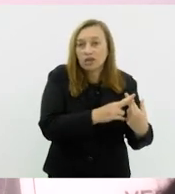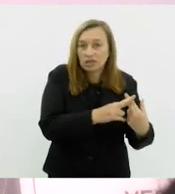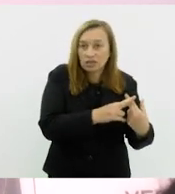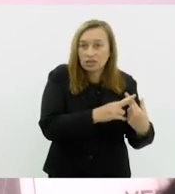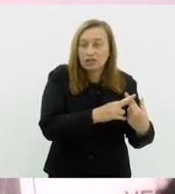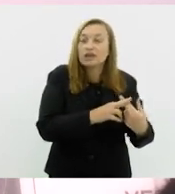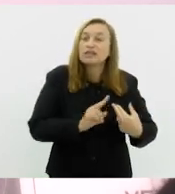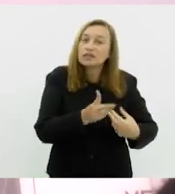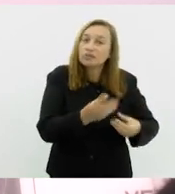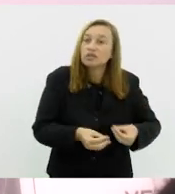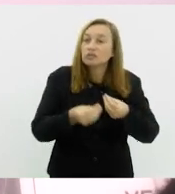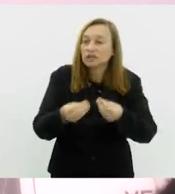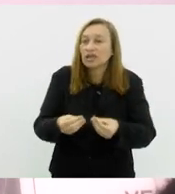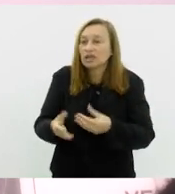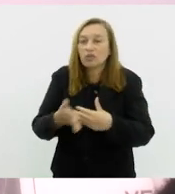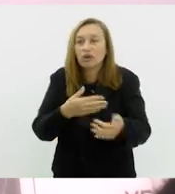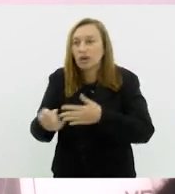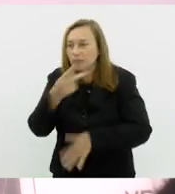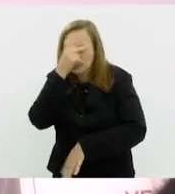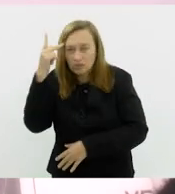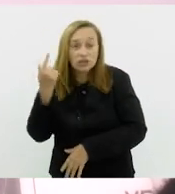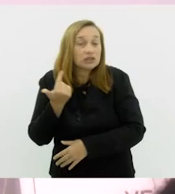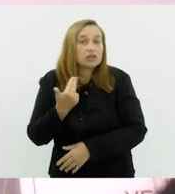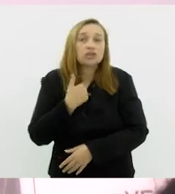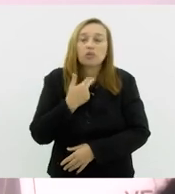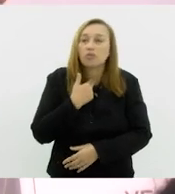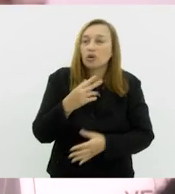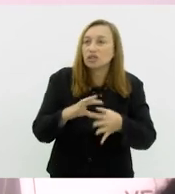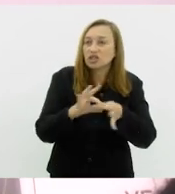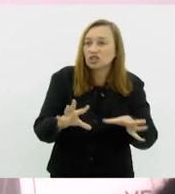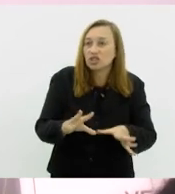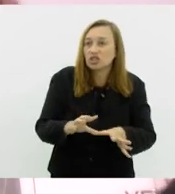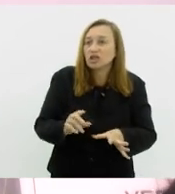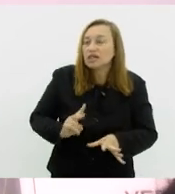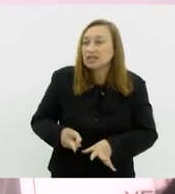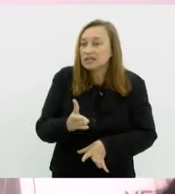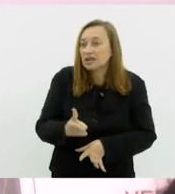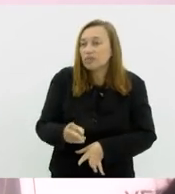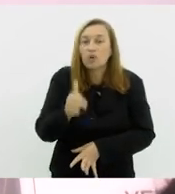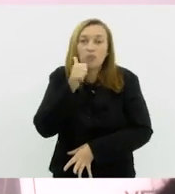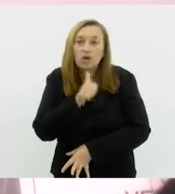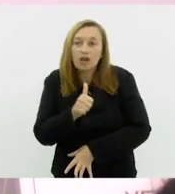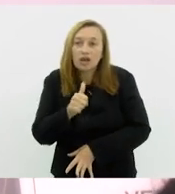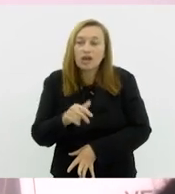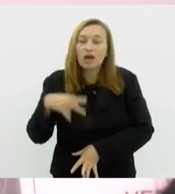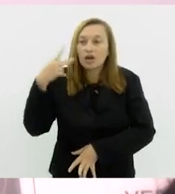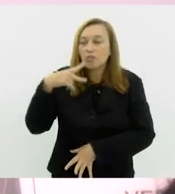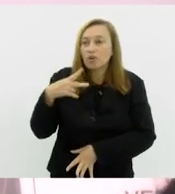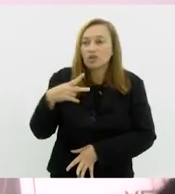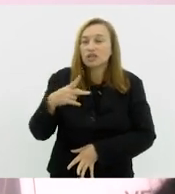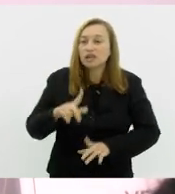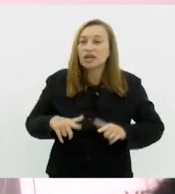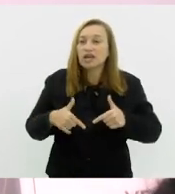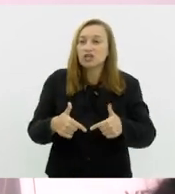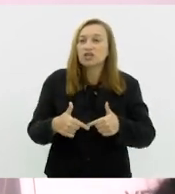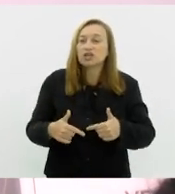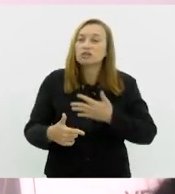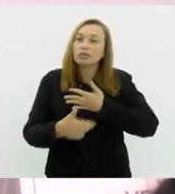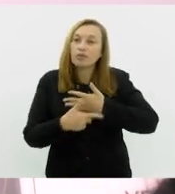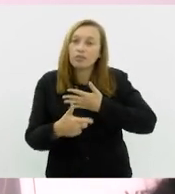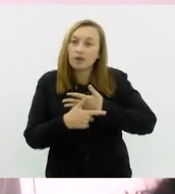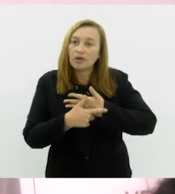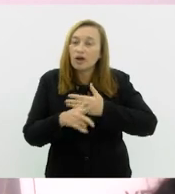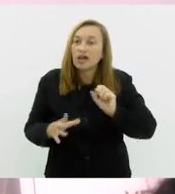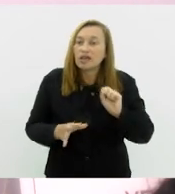atribuídas a alguém. E a gente não pode deixar mais que esse alguém seja sempre uma mulher. E a política que tem que exercer esse papel, garantindo o que a gente